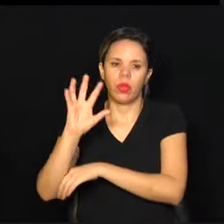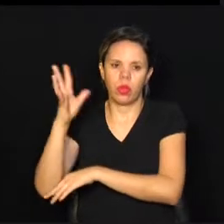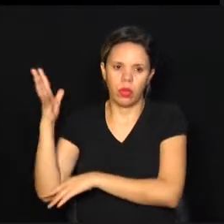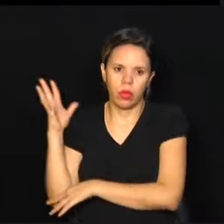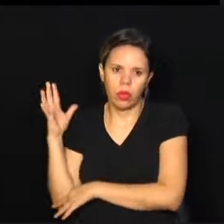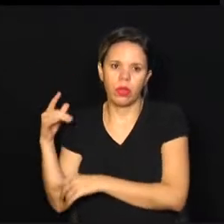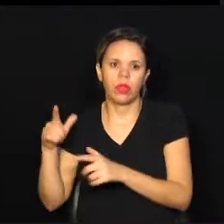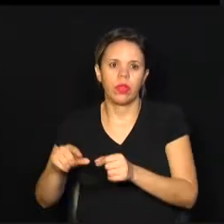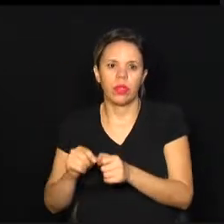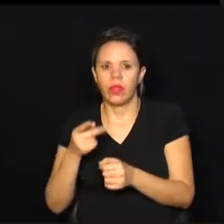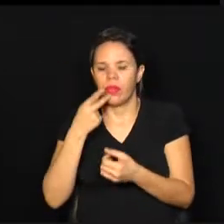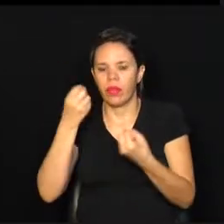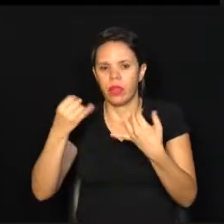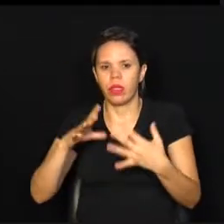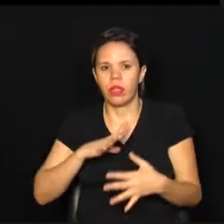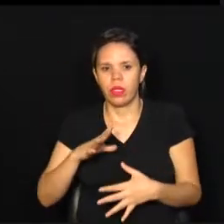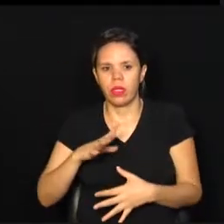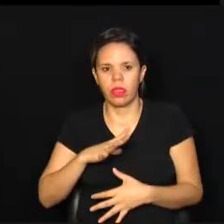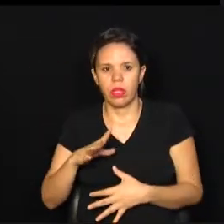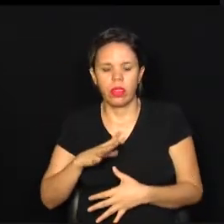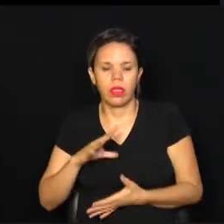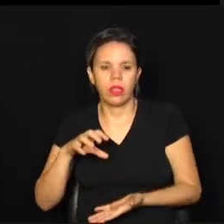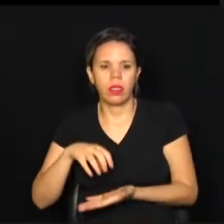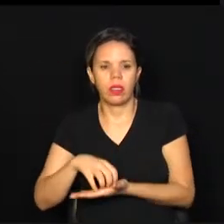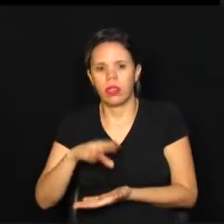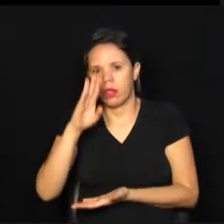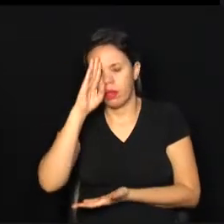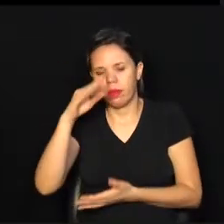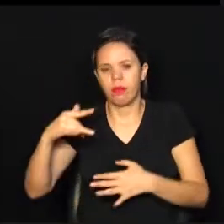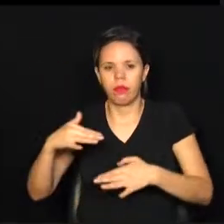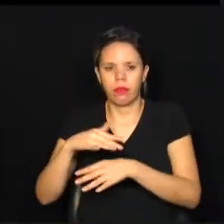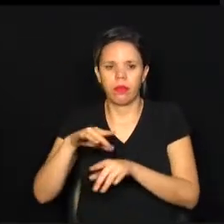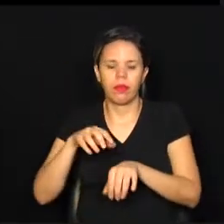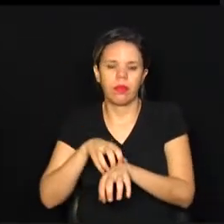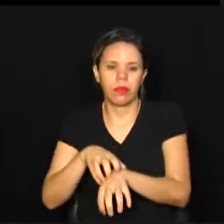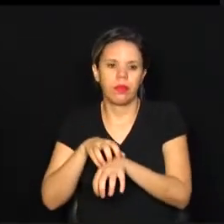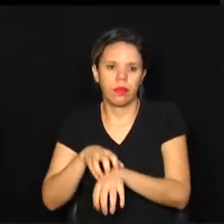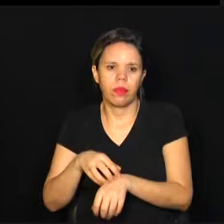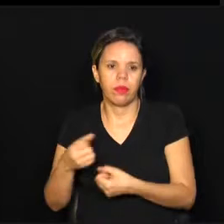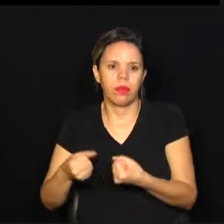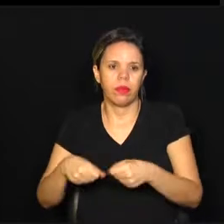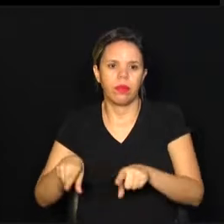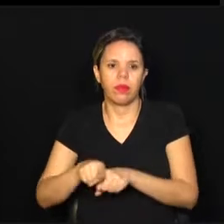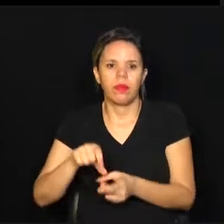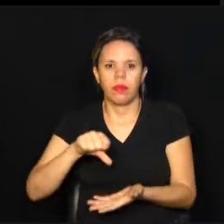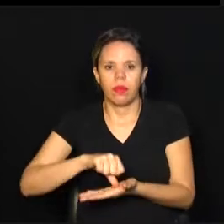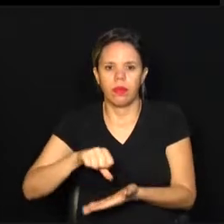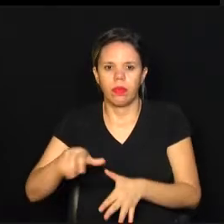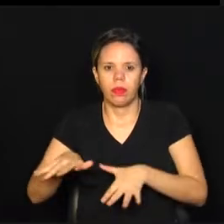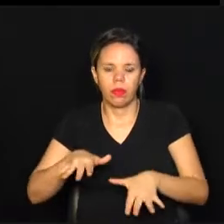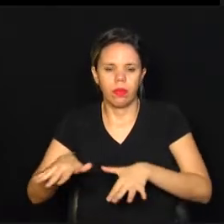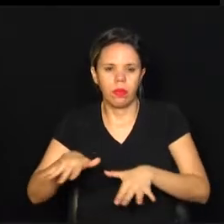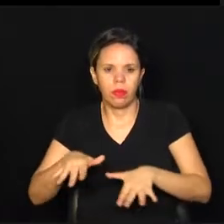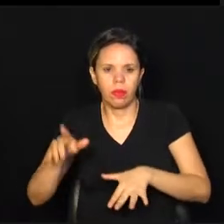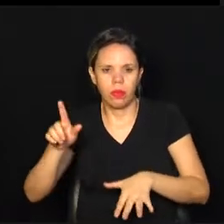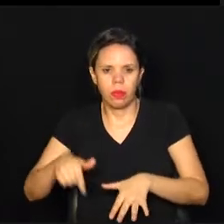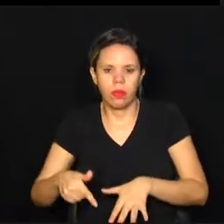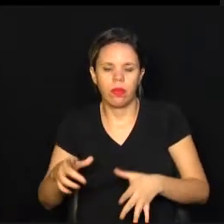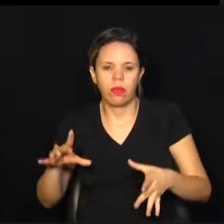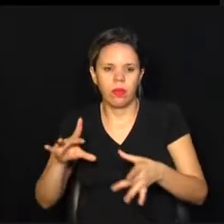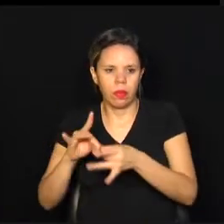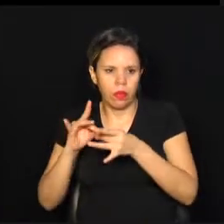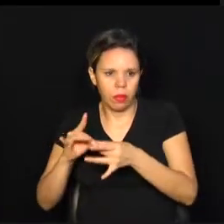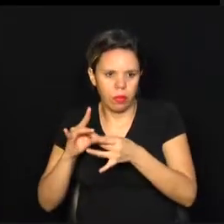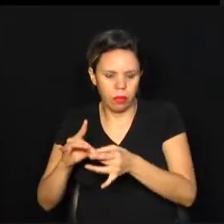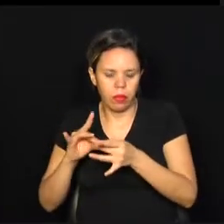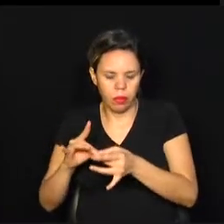onde a gente fala da cidade policêntrica, onde a gente fala da mobilidade, porque centralidade e mobilidade são marido e mulher,